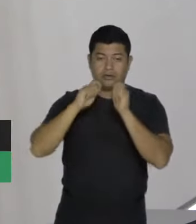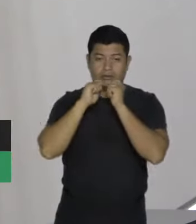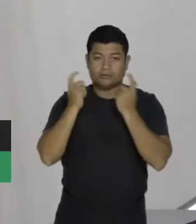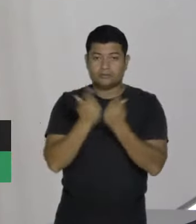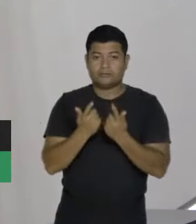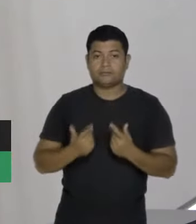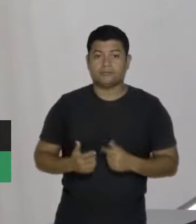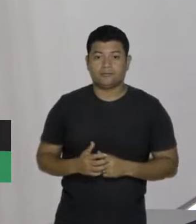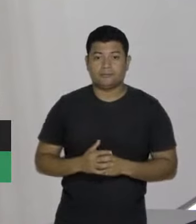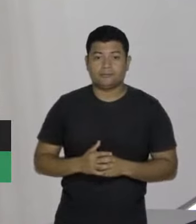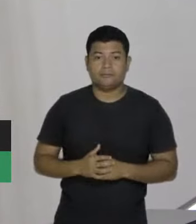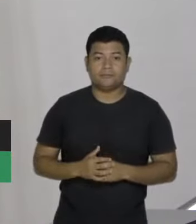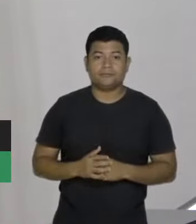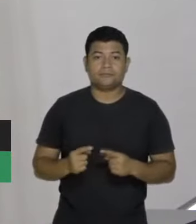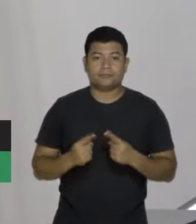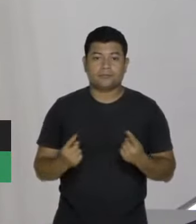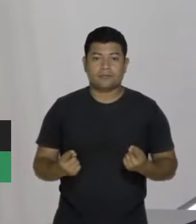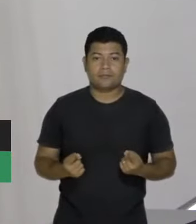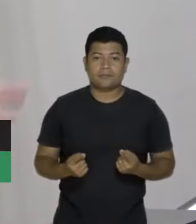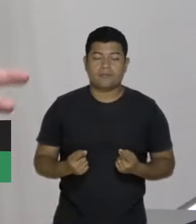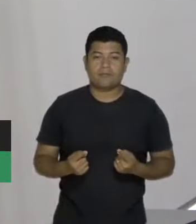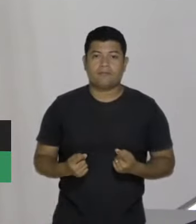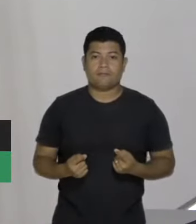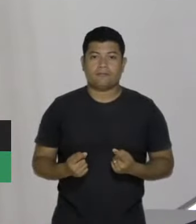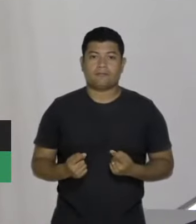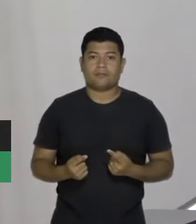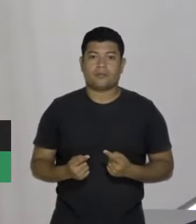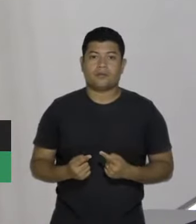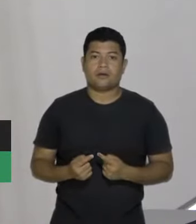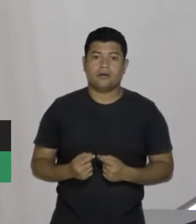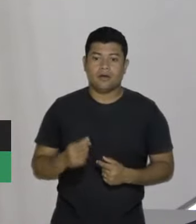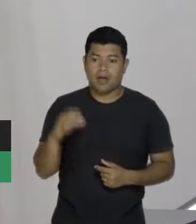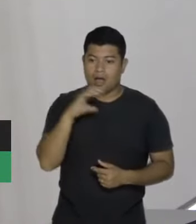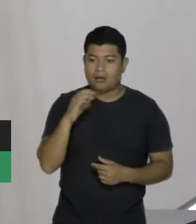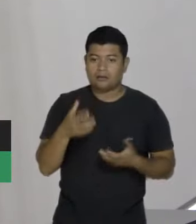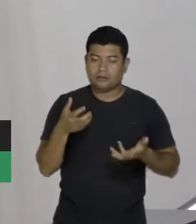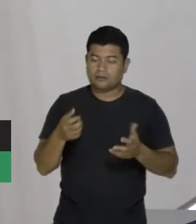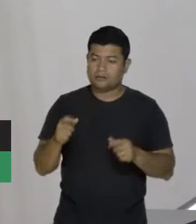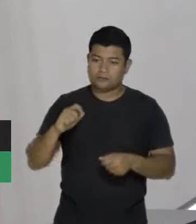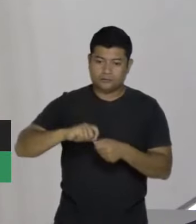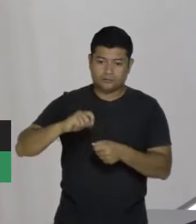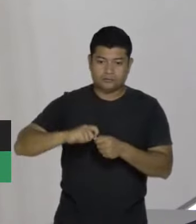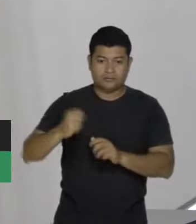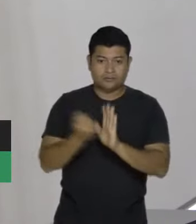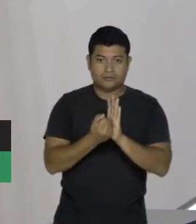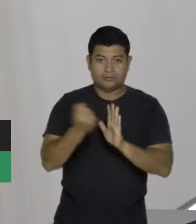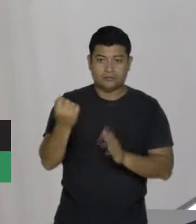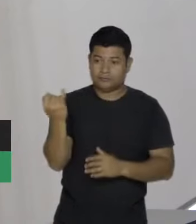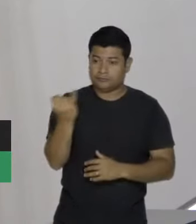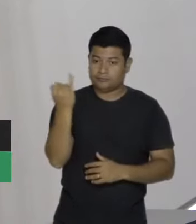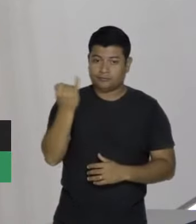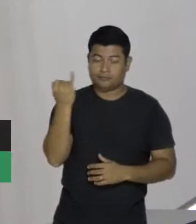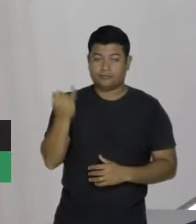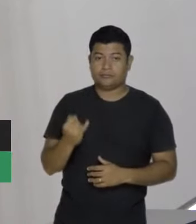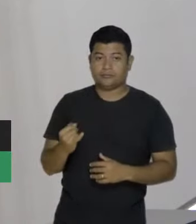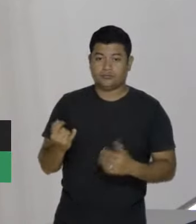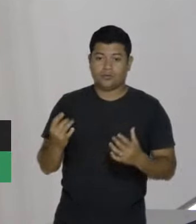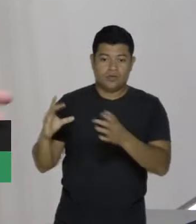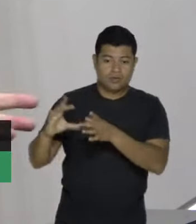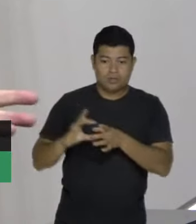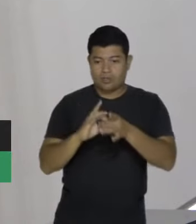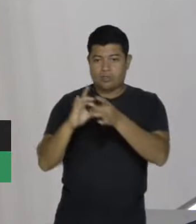Então, só queria fazer esse registro da importância do trabalho harmônico